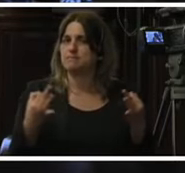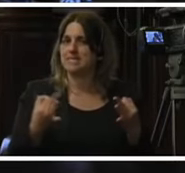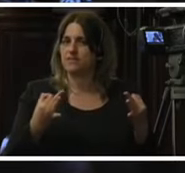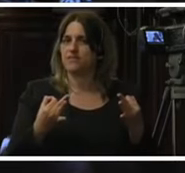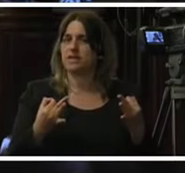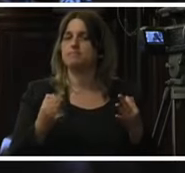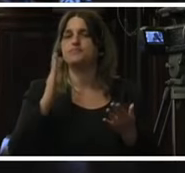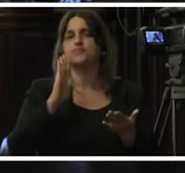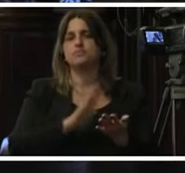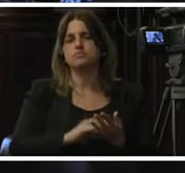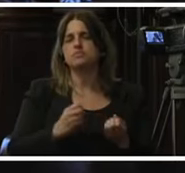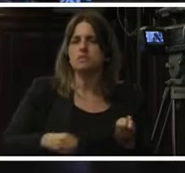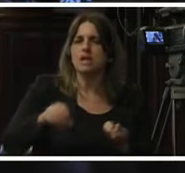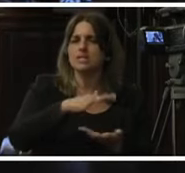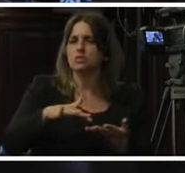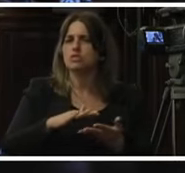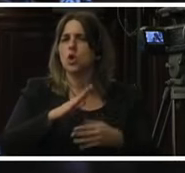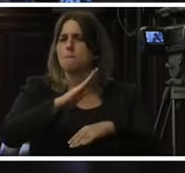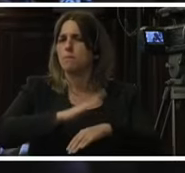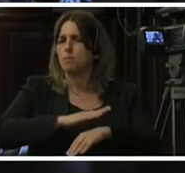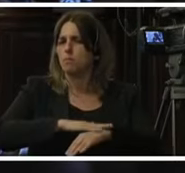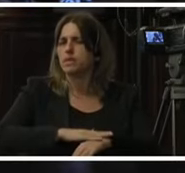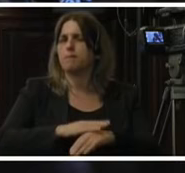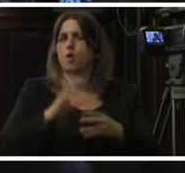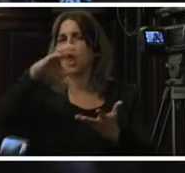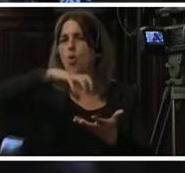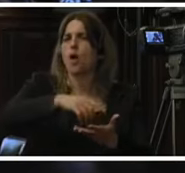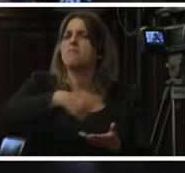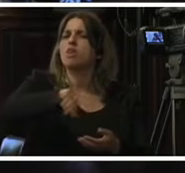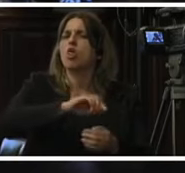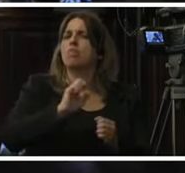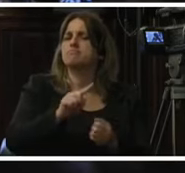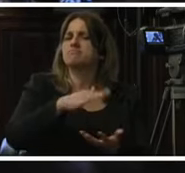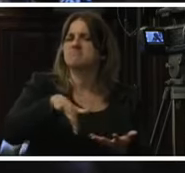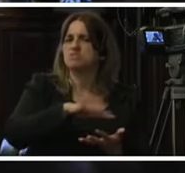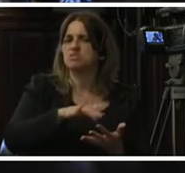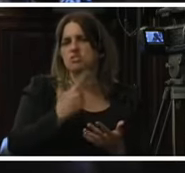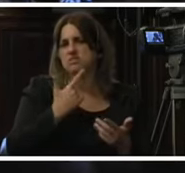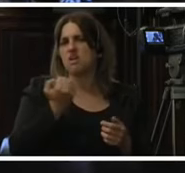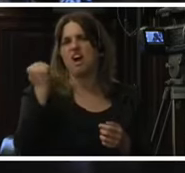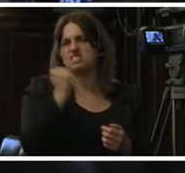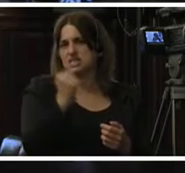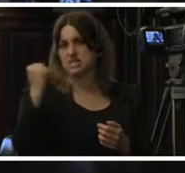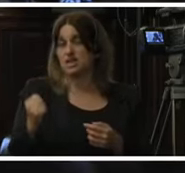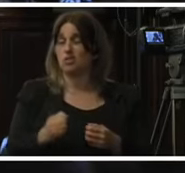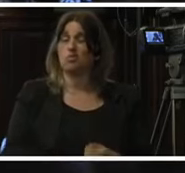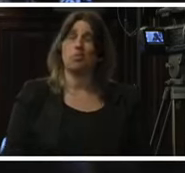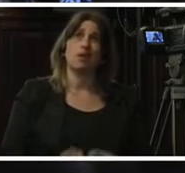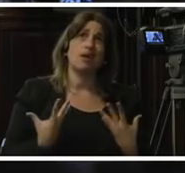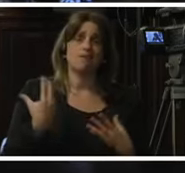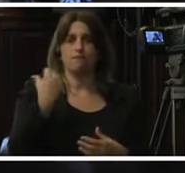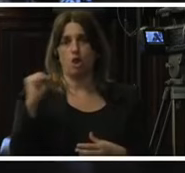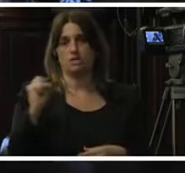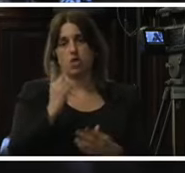das circunstâncias de modo tempo e lugar e nas que são dados desta sexta os crimes tão graves violações de direitos humanos